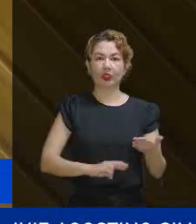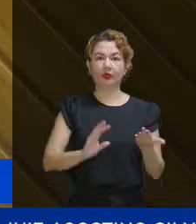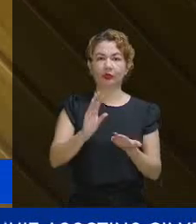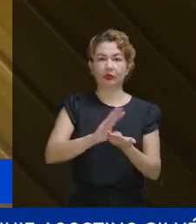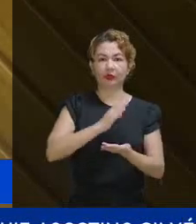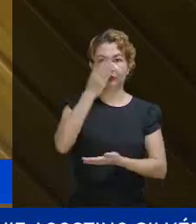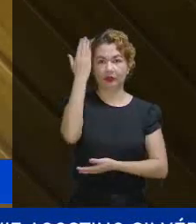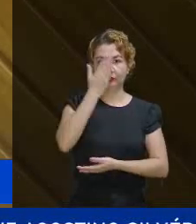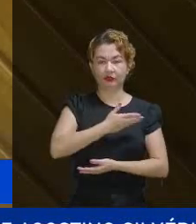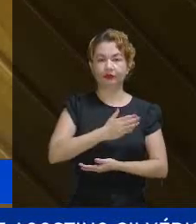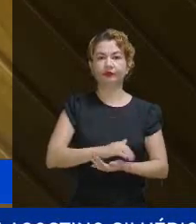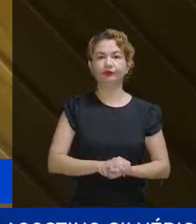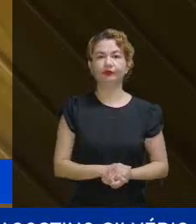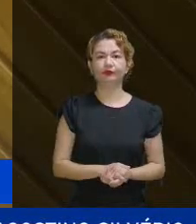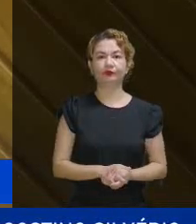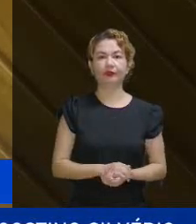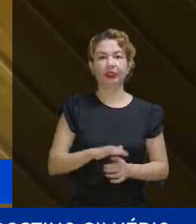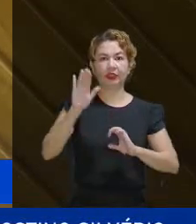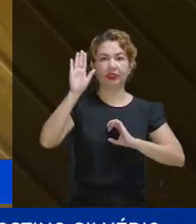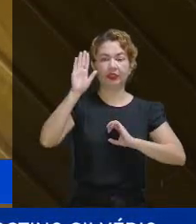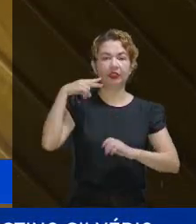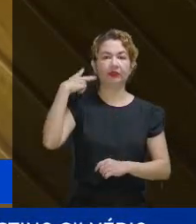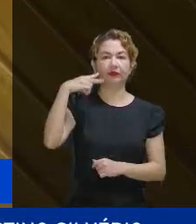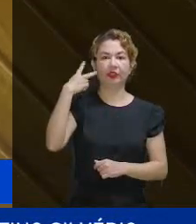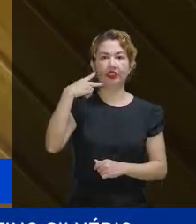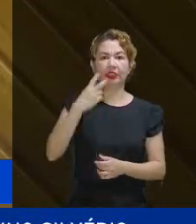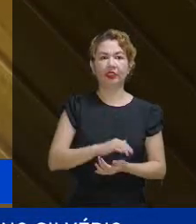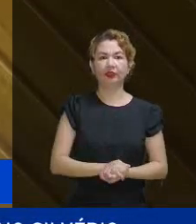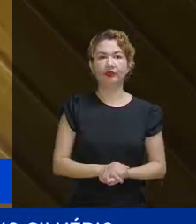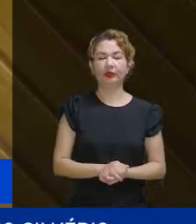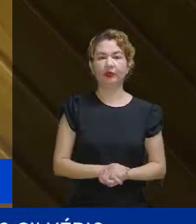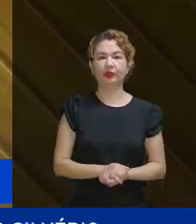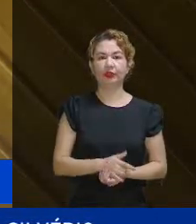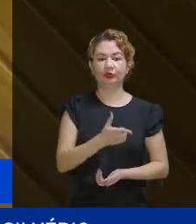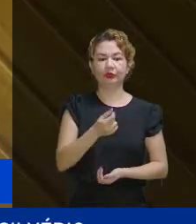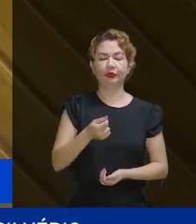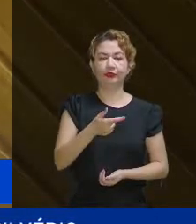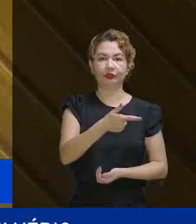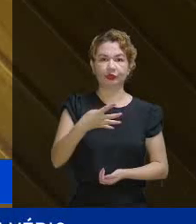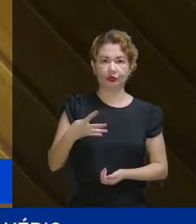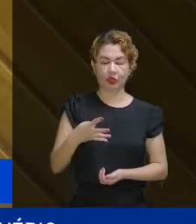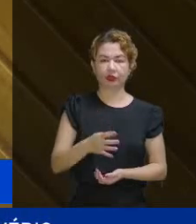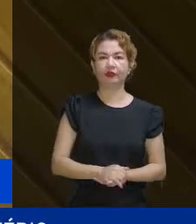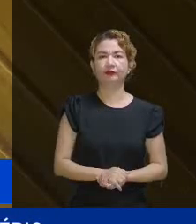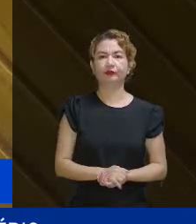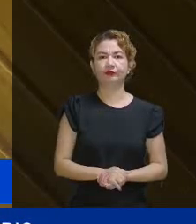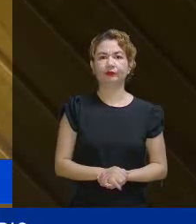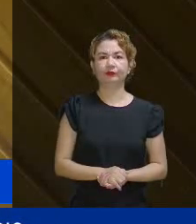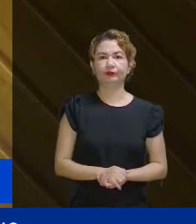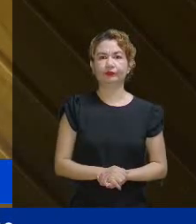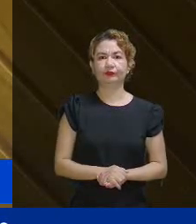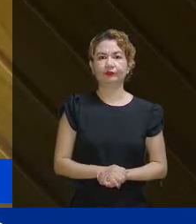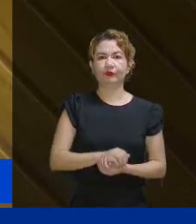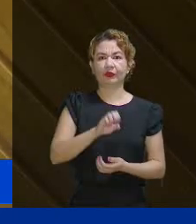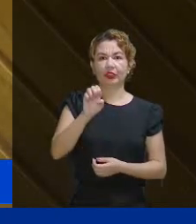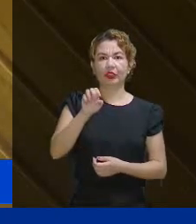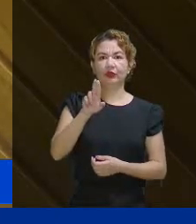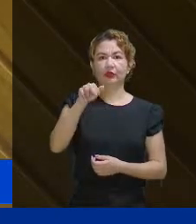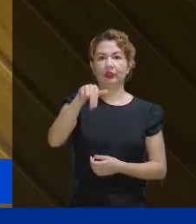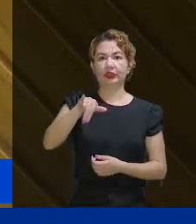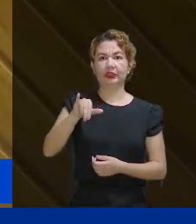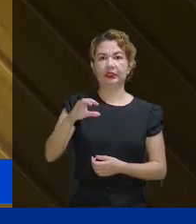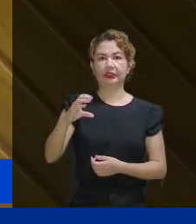prestação de contas da candidata a vereadora na eleição de 2024, da Eunice